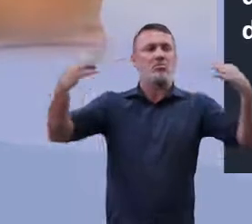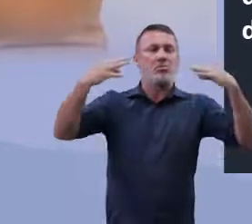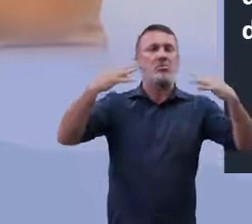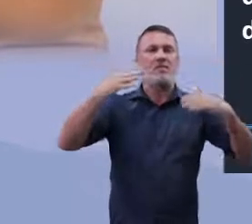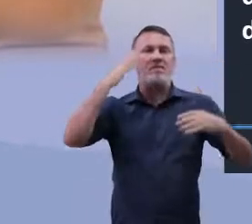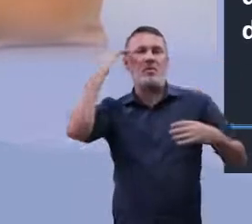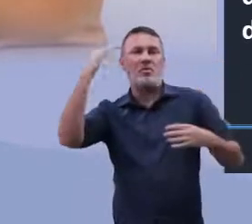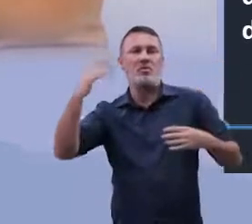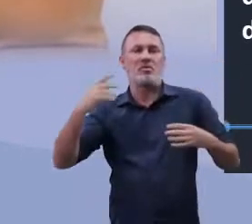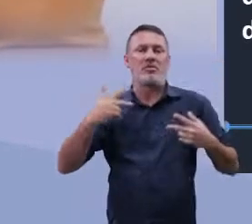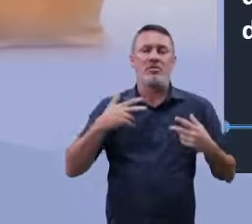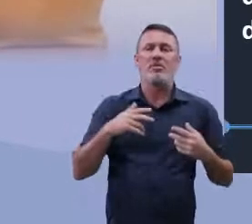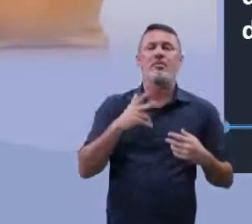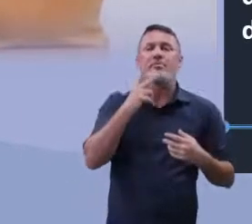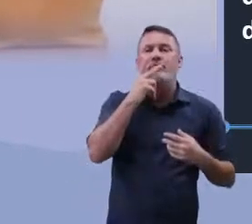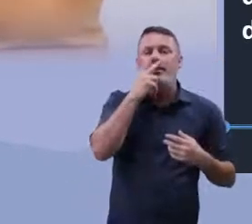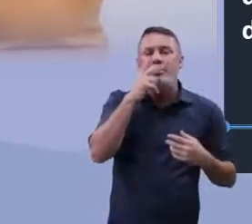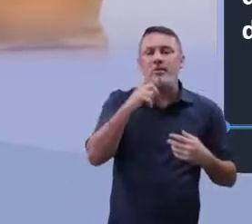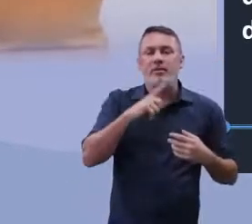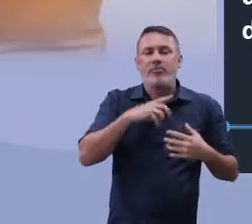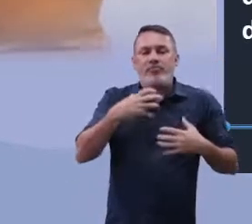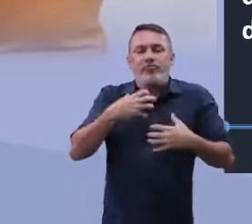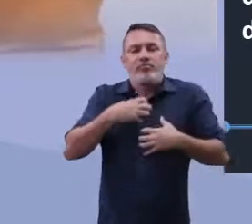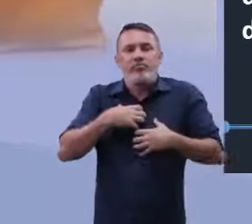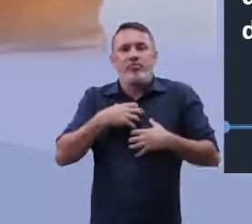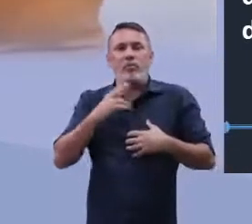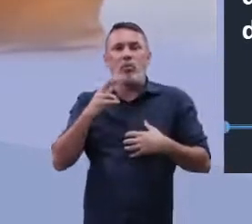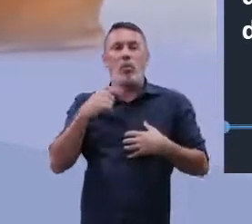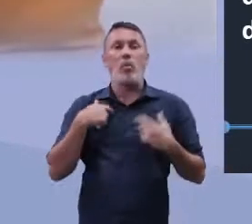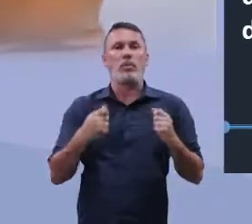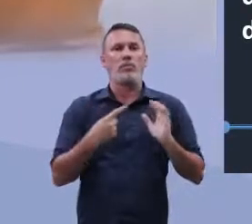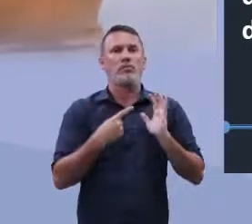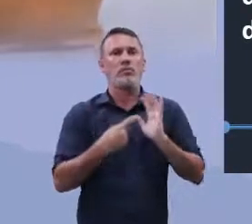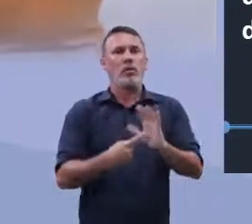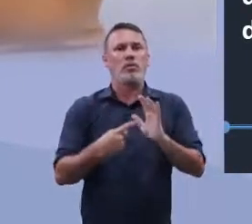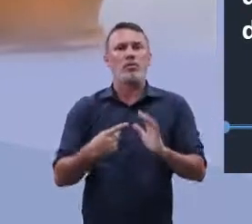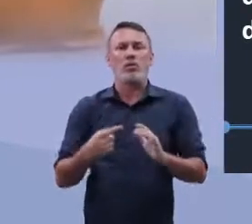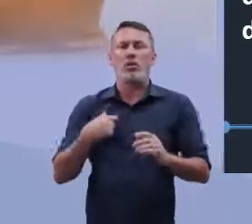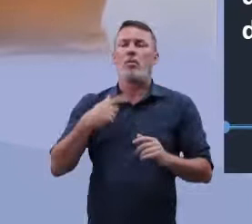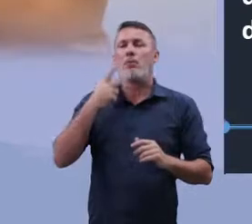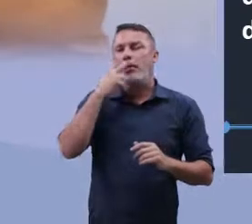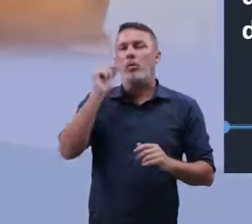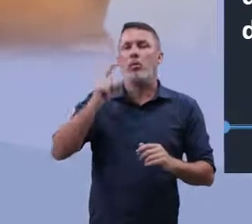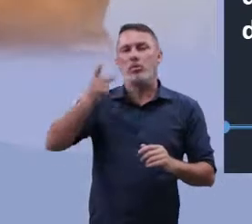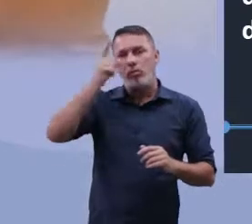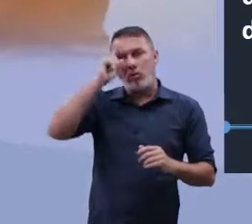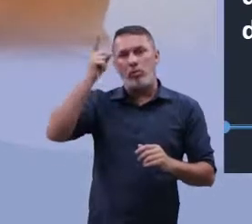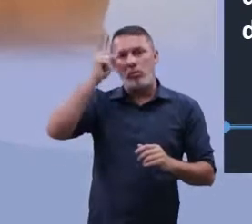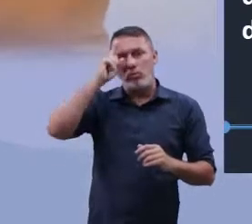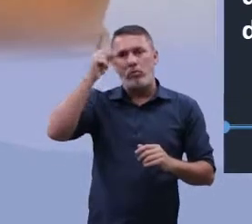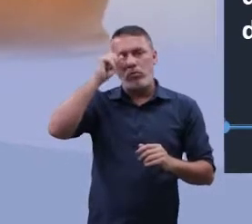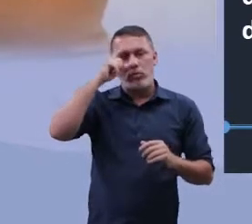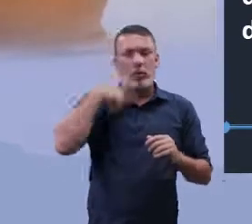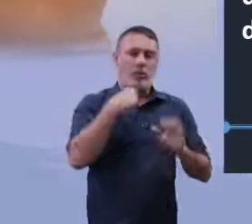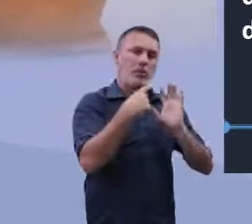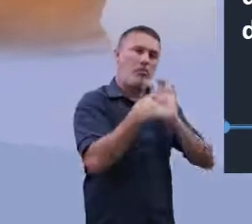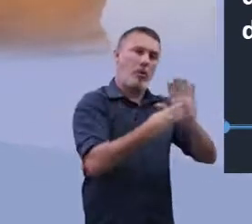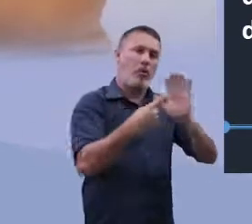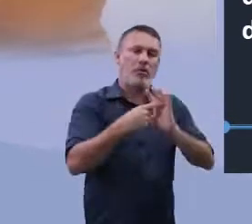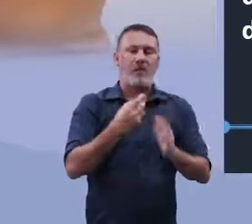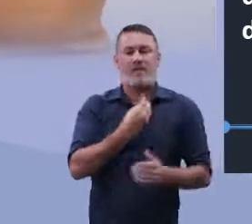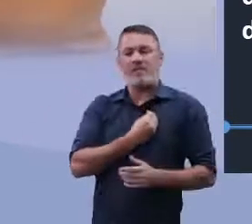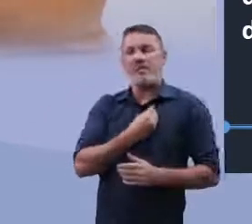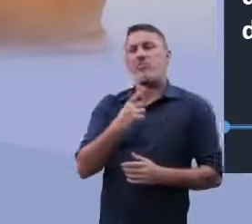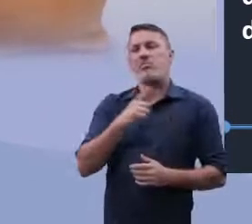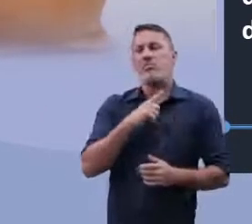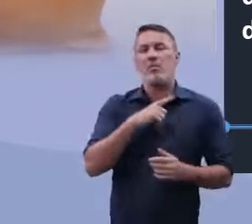fosse um fruto de existência, né? Eu preciso todos os dias mostrar